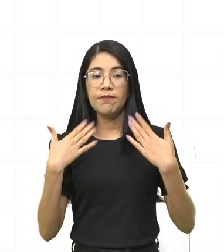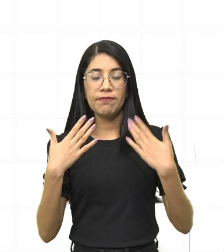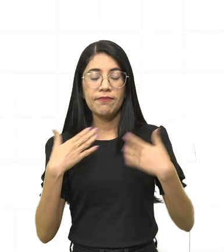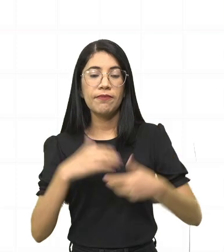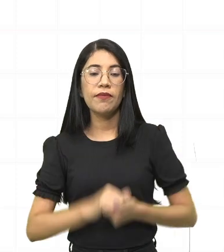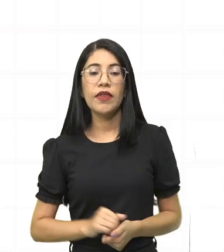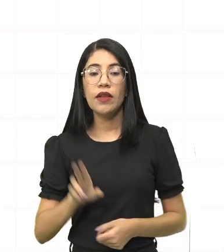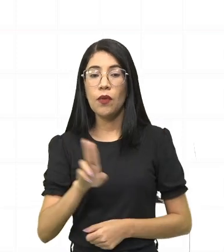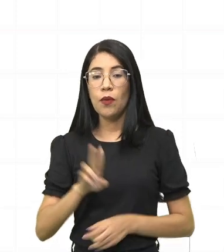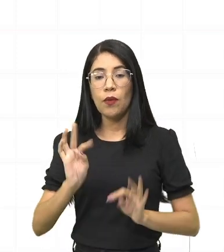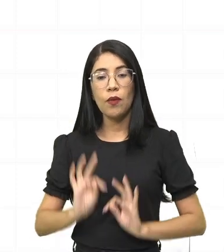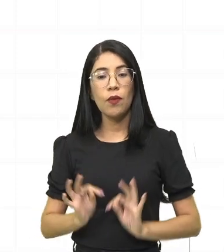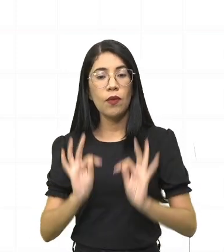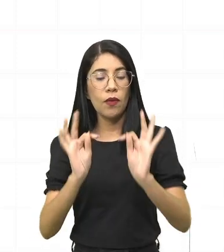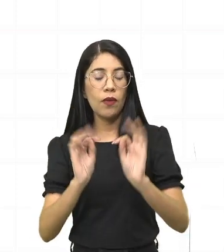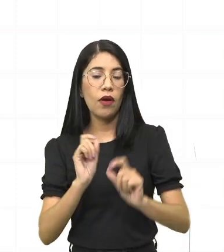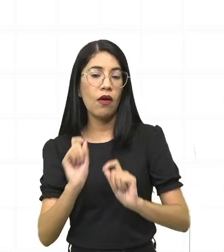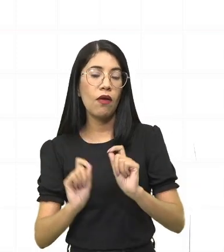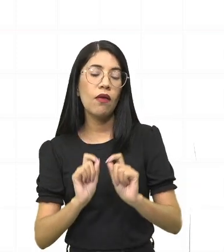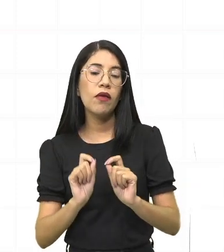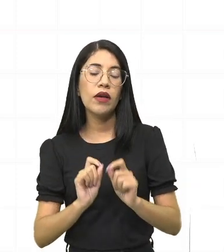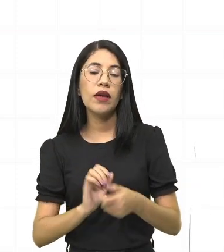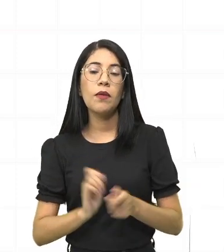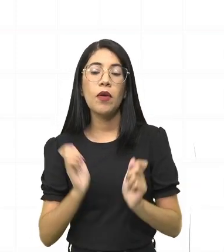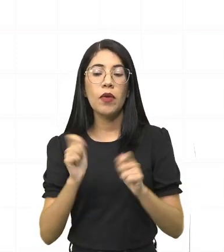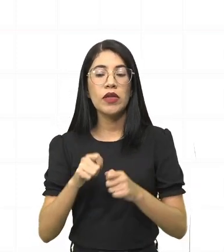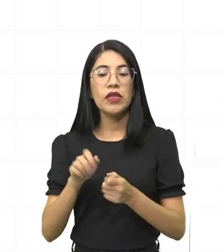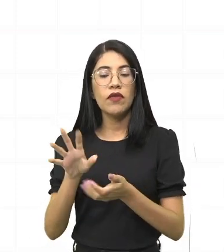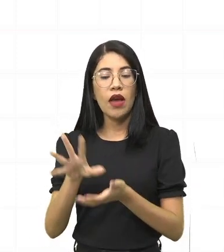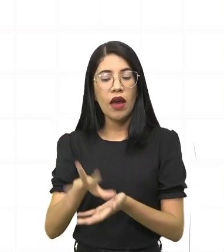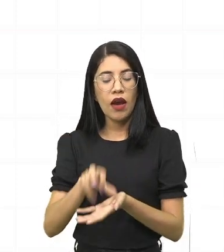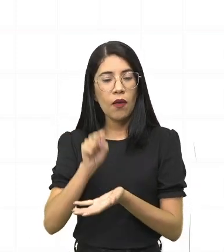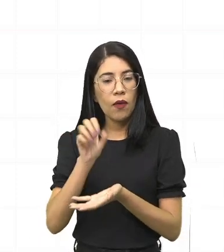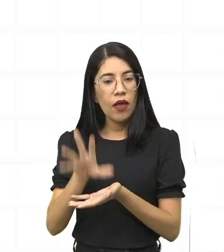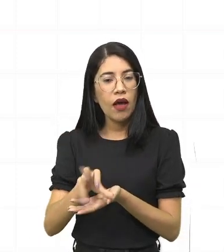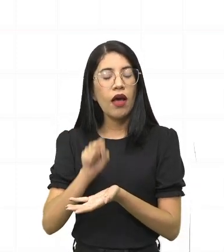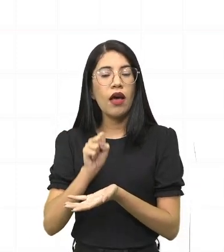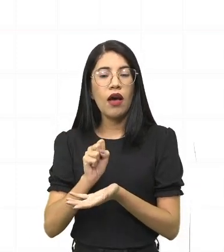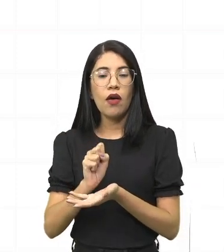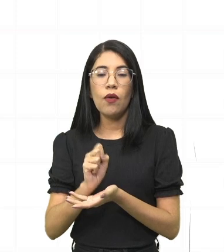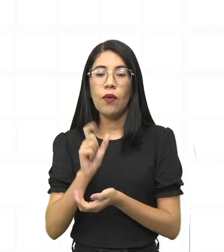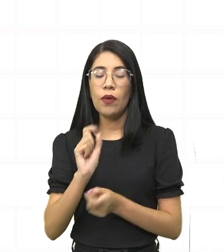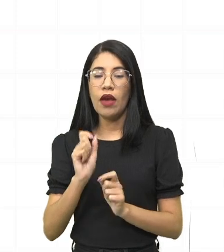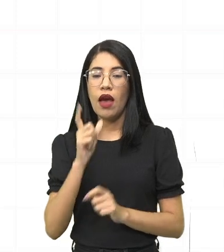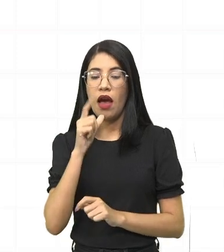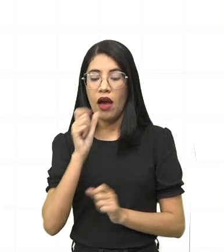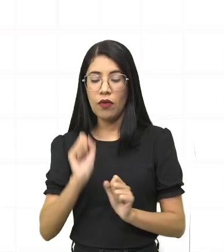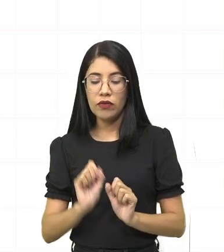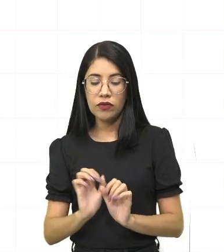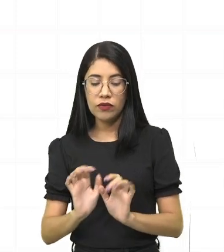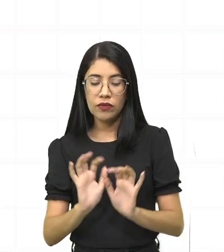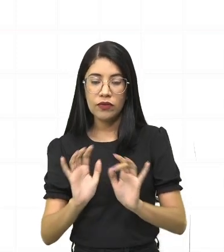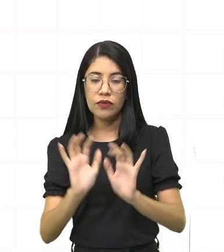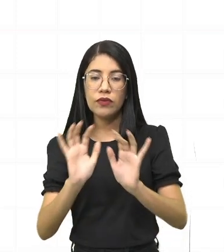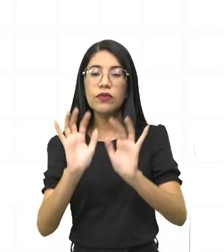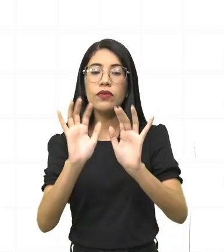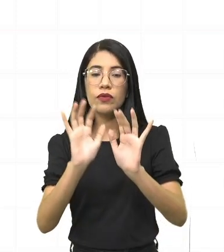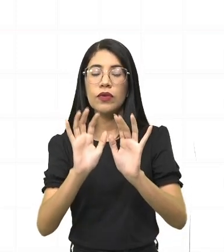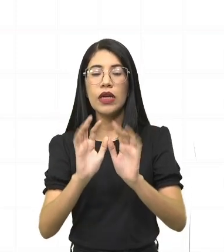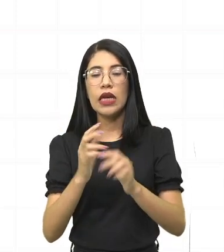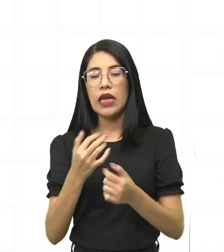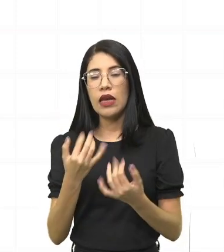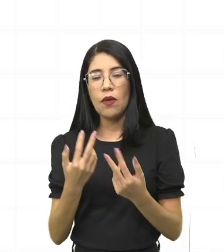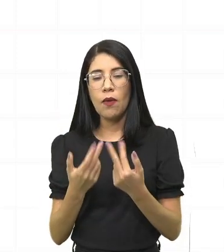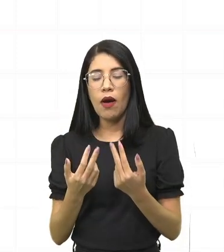utiliza-se tecnologias, né, para fazer essa captação do vapor de água, né, como sistema de bombas